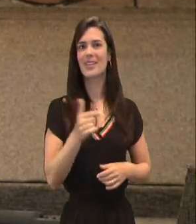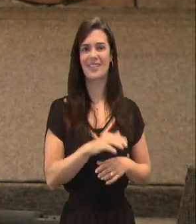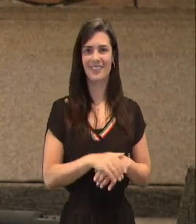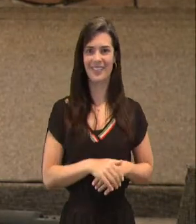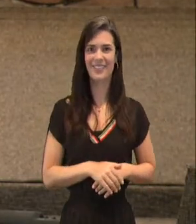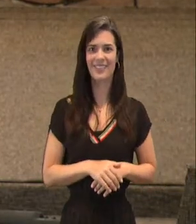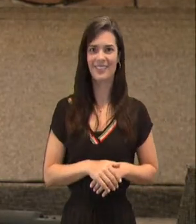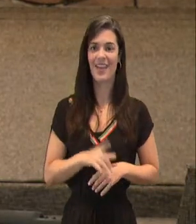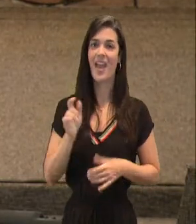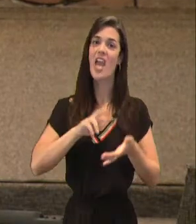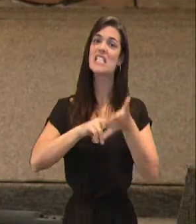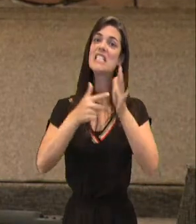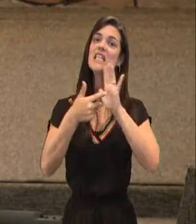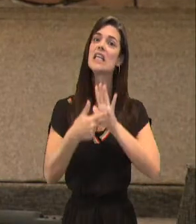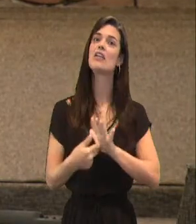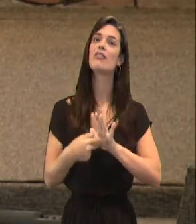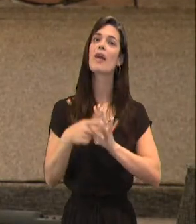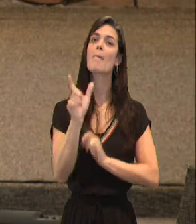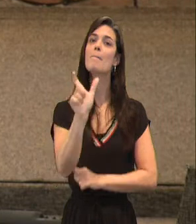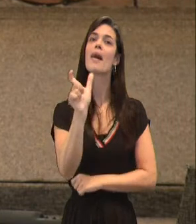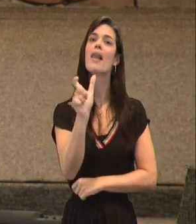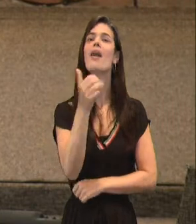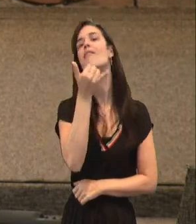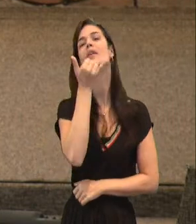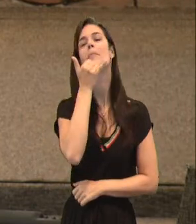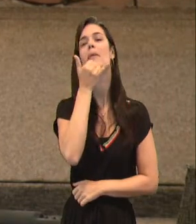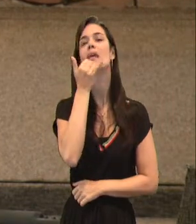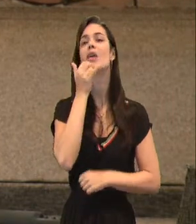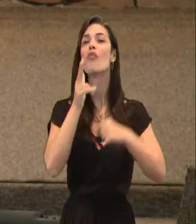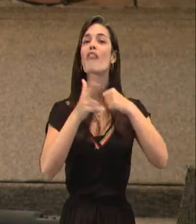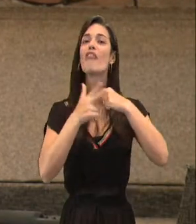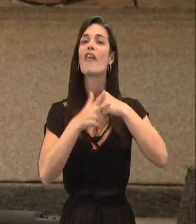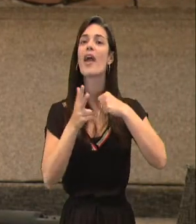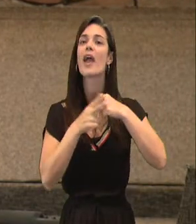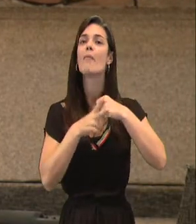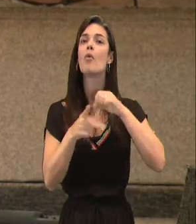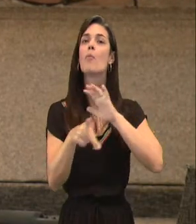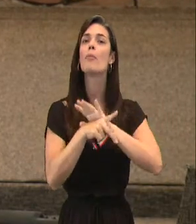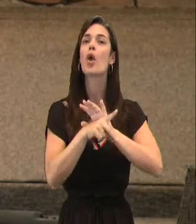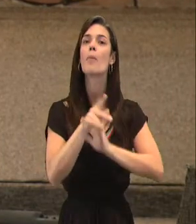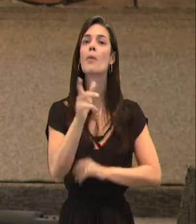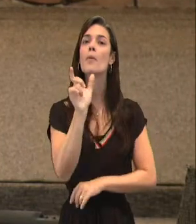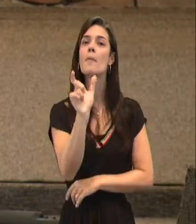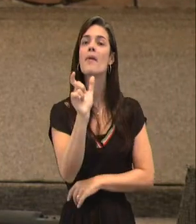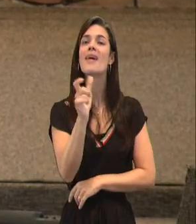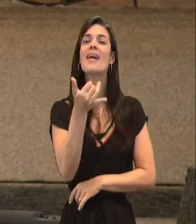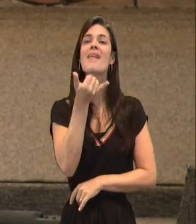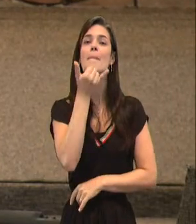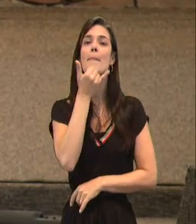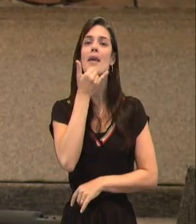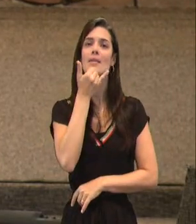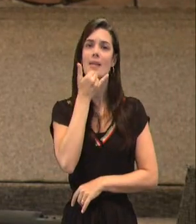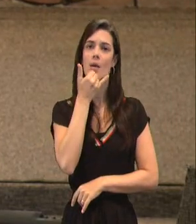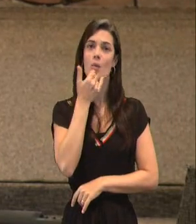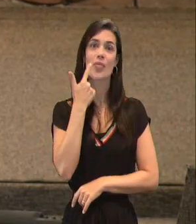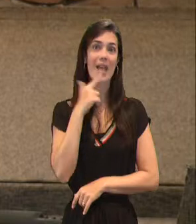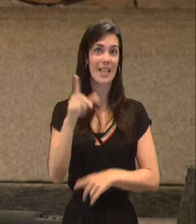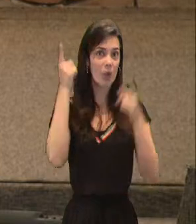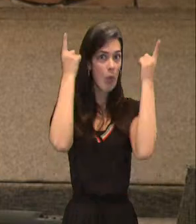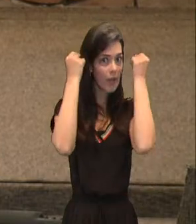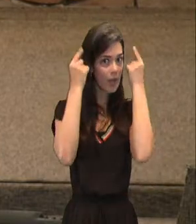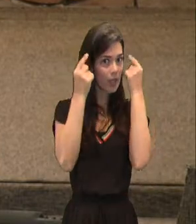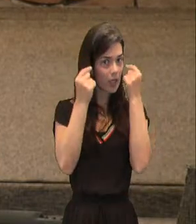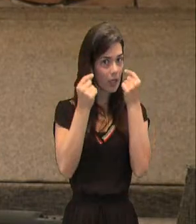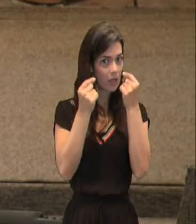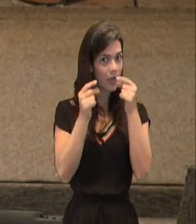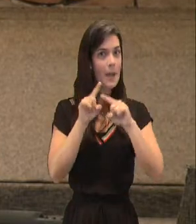São significados utilizados aqui para esse verbo em grego, mas tem um significado ainda mais profundo